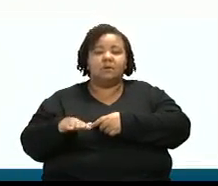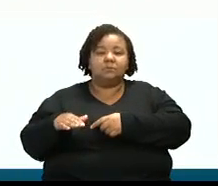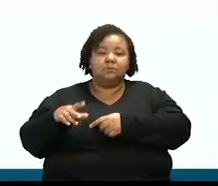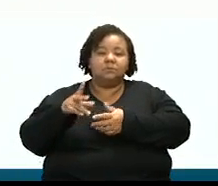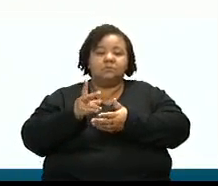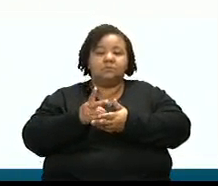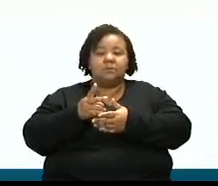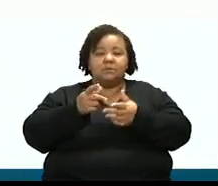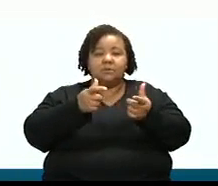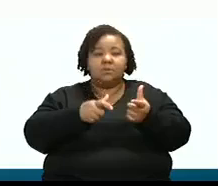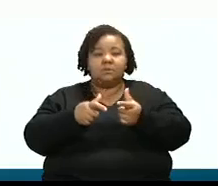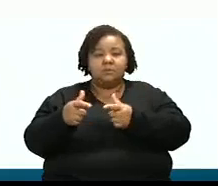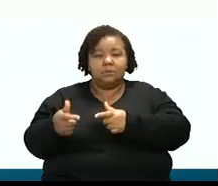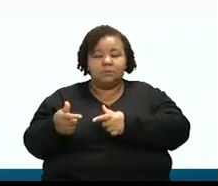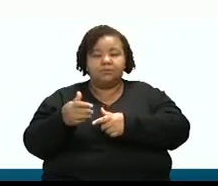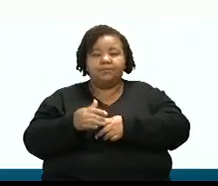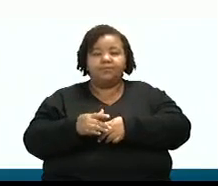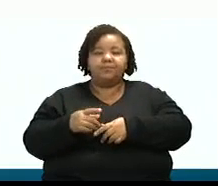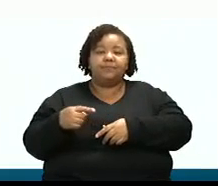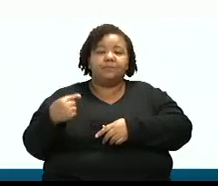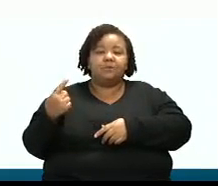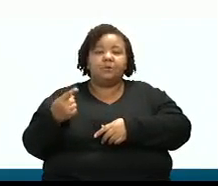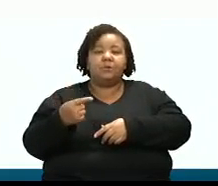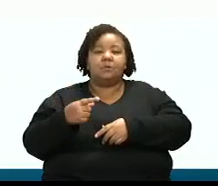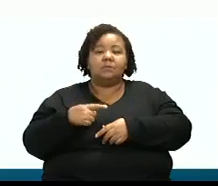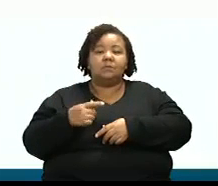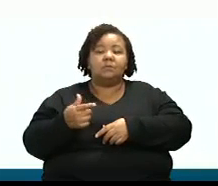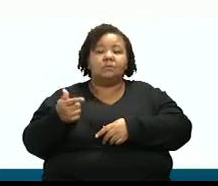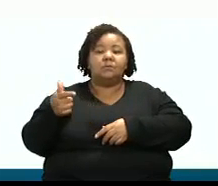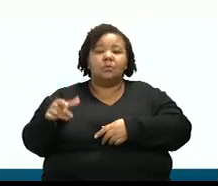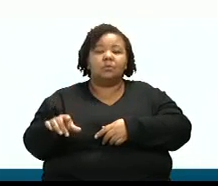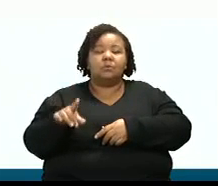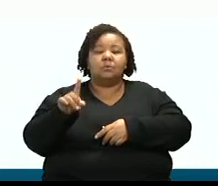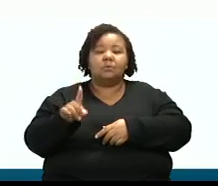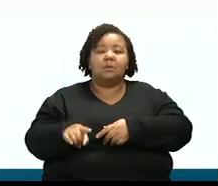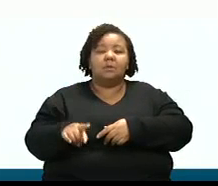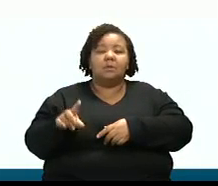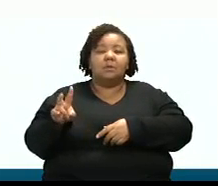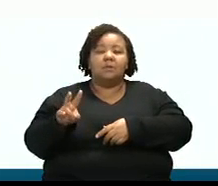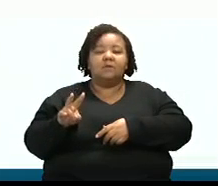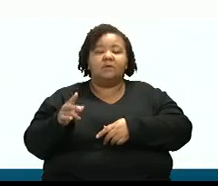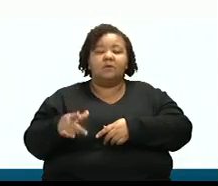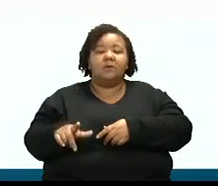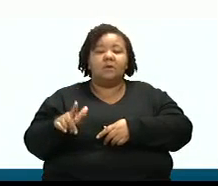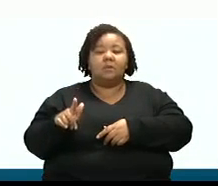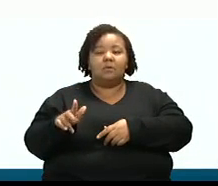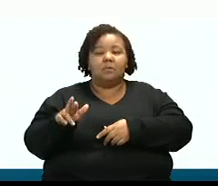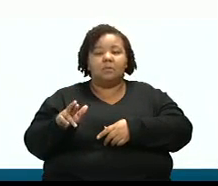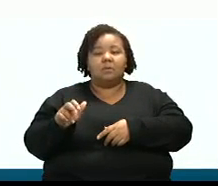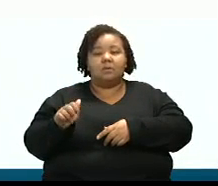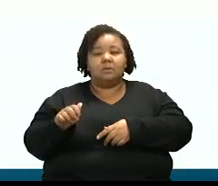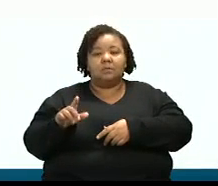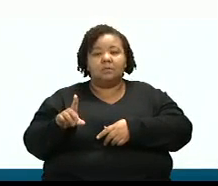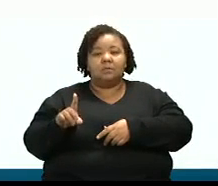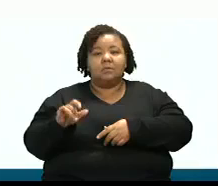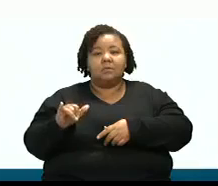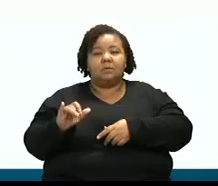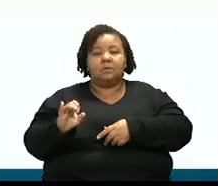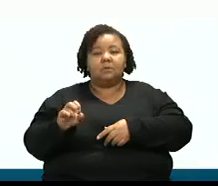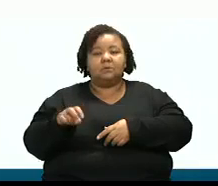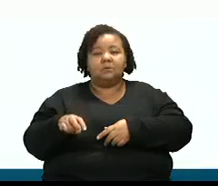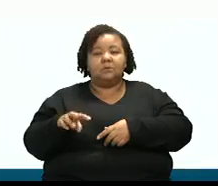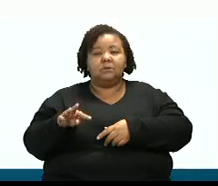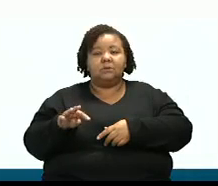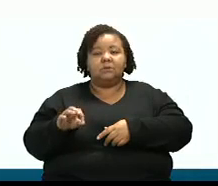mesma região. E nós temos um outro campo, que é o campo vetorial gradiente, que parte de uma